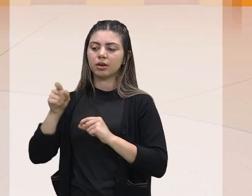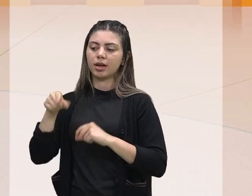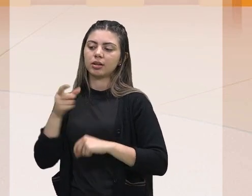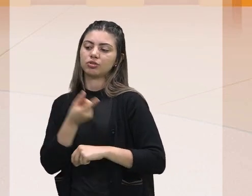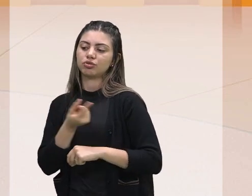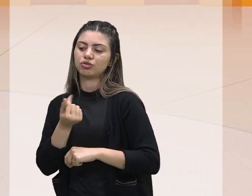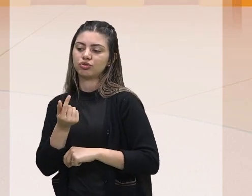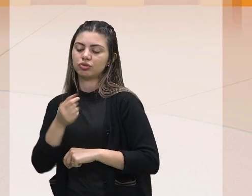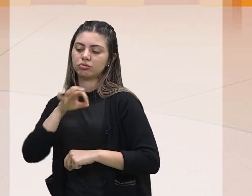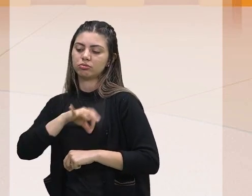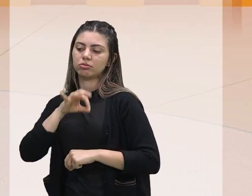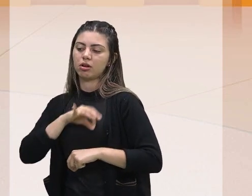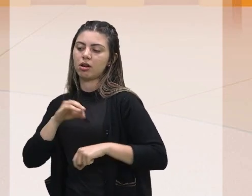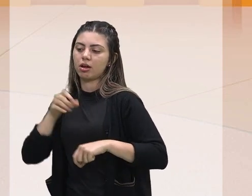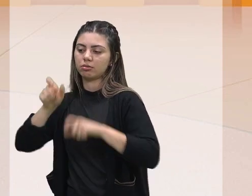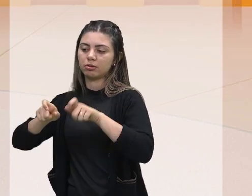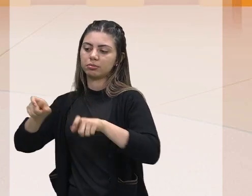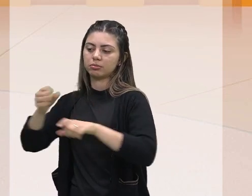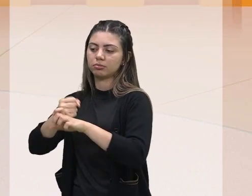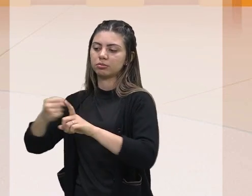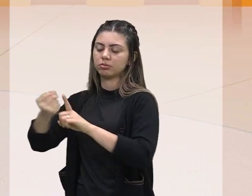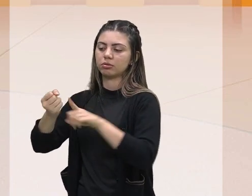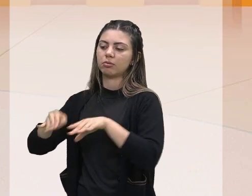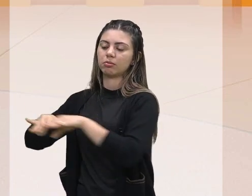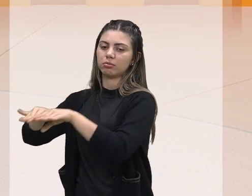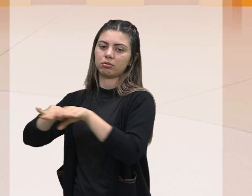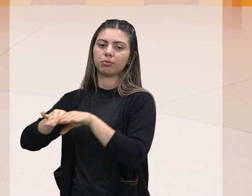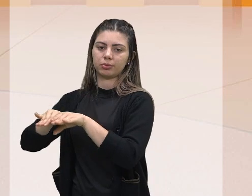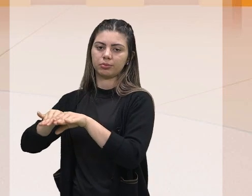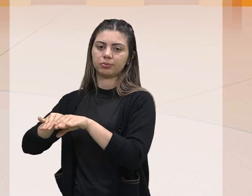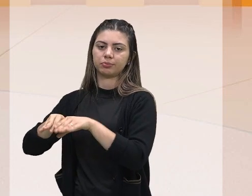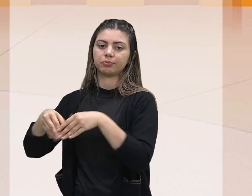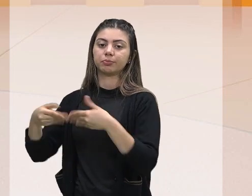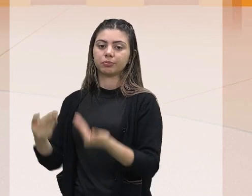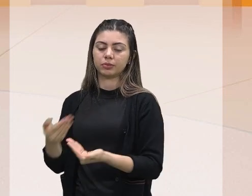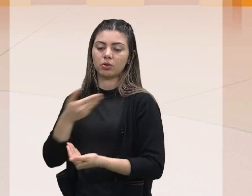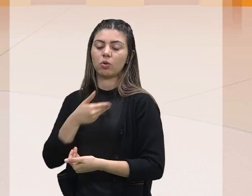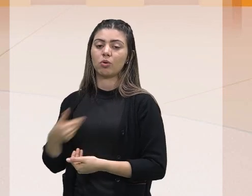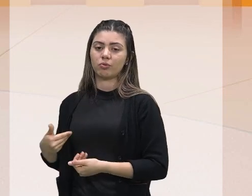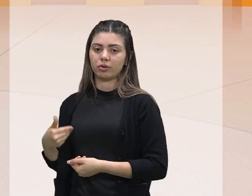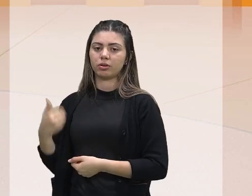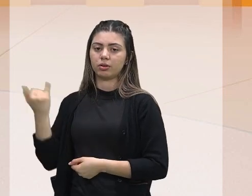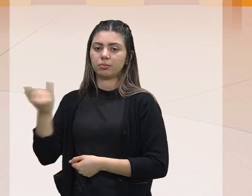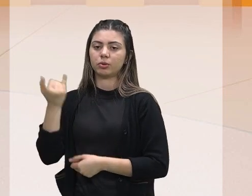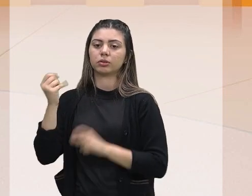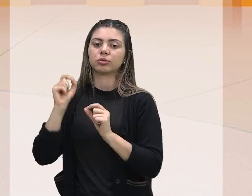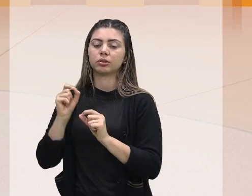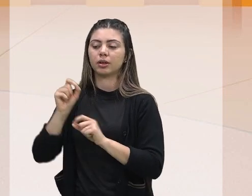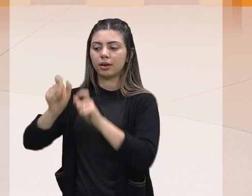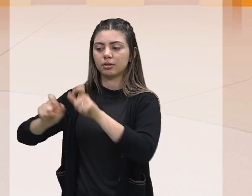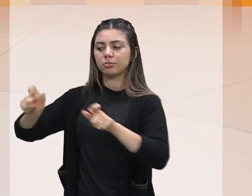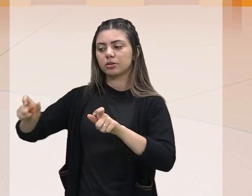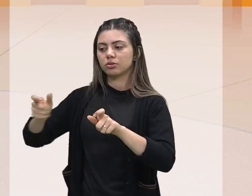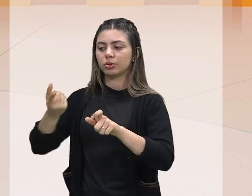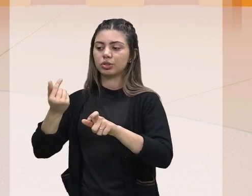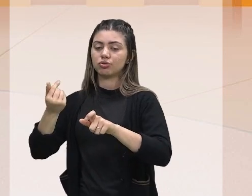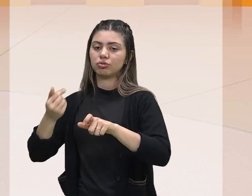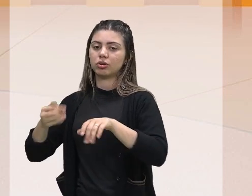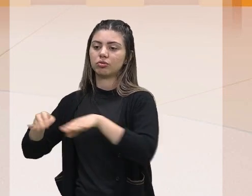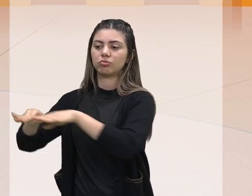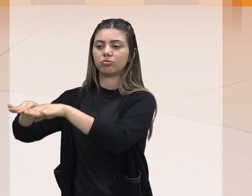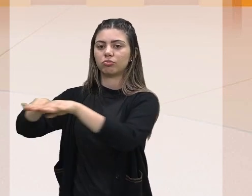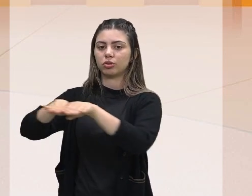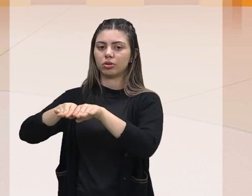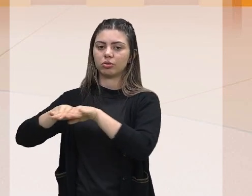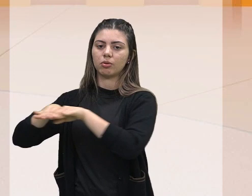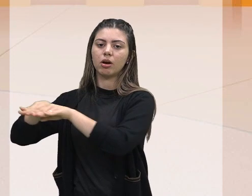possível. Para quê? Porque a intervenção do Estado é importante para garantir a igualdade das oportunidades e